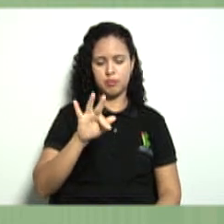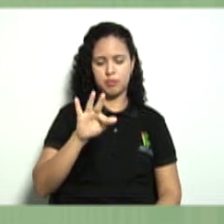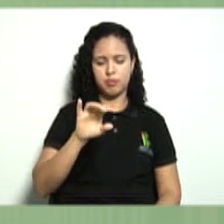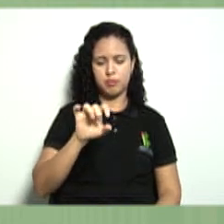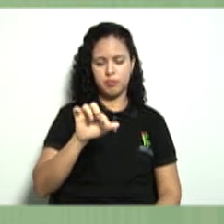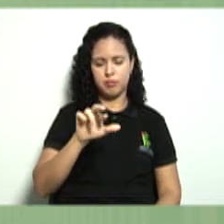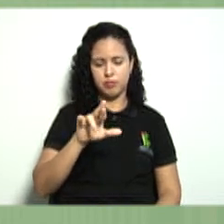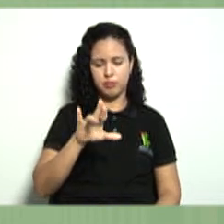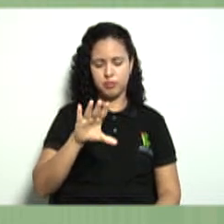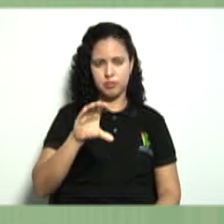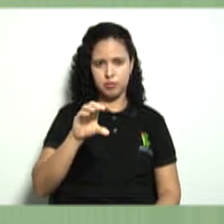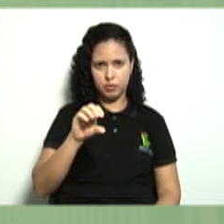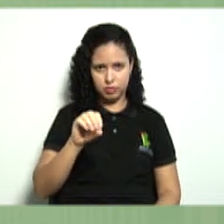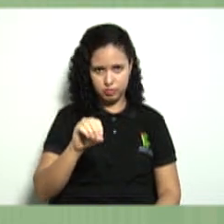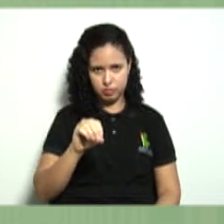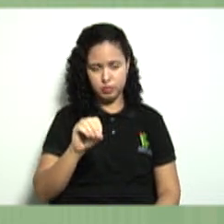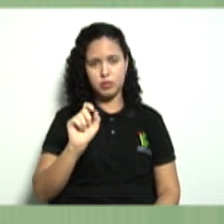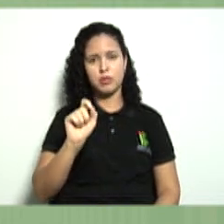entrada quanto